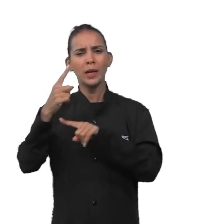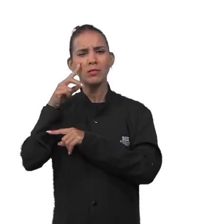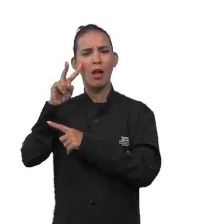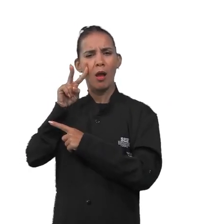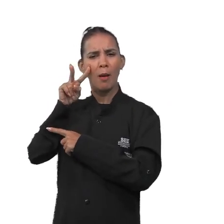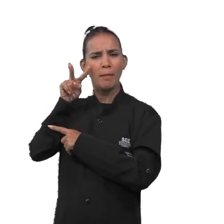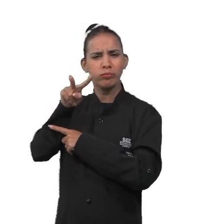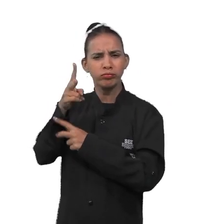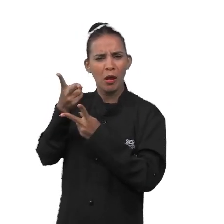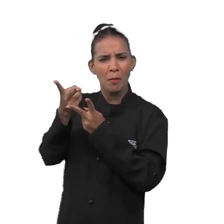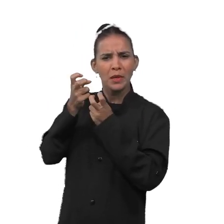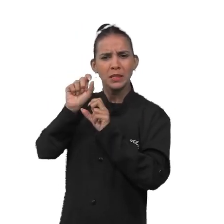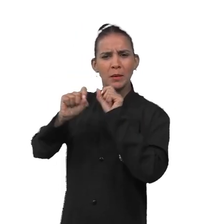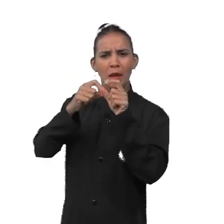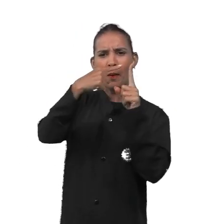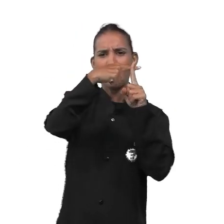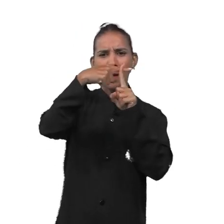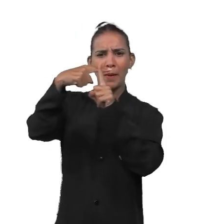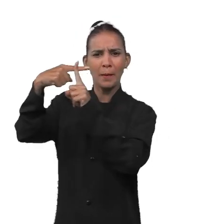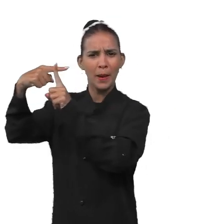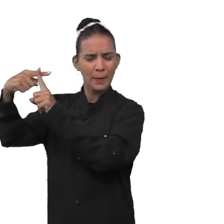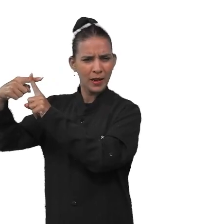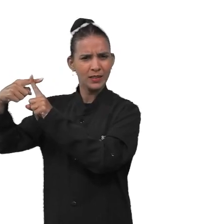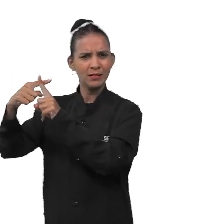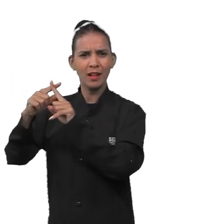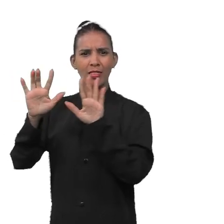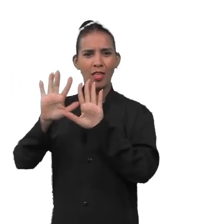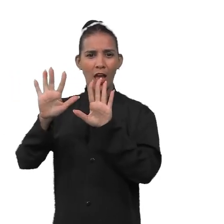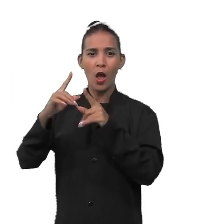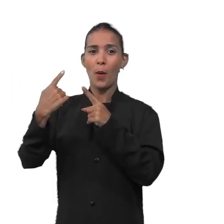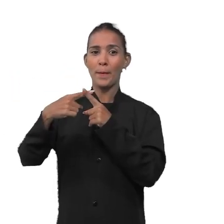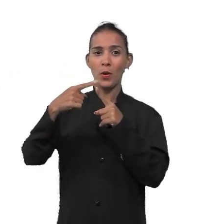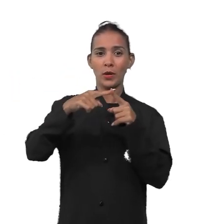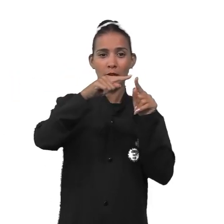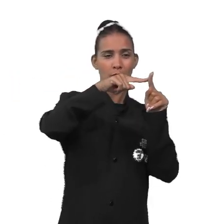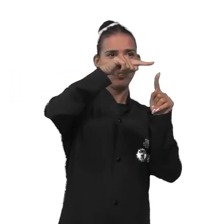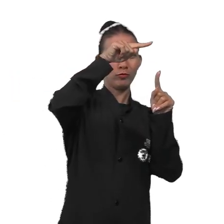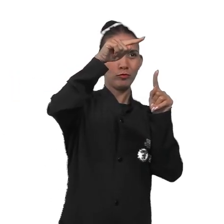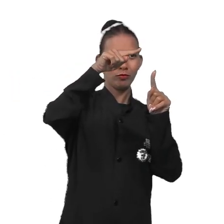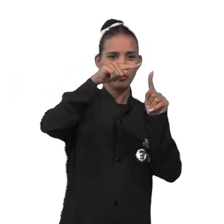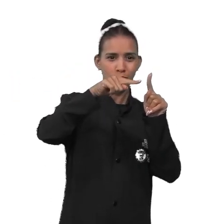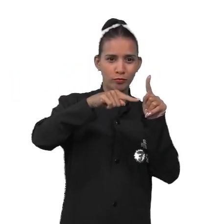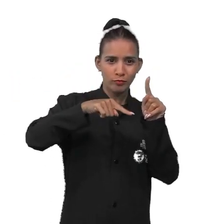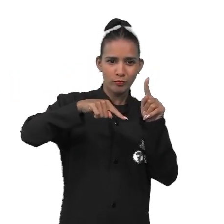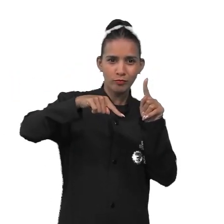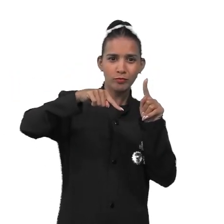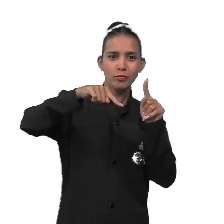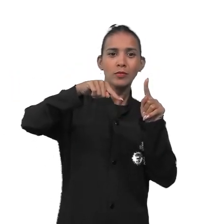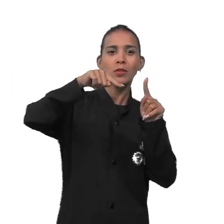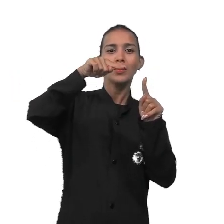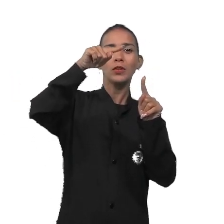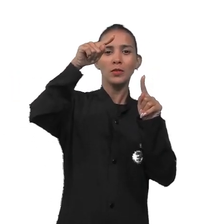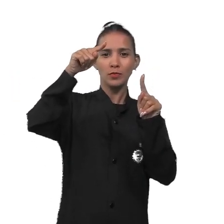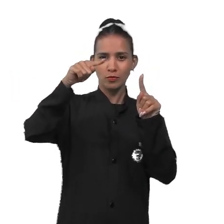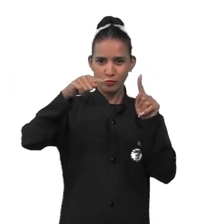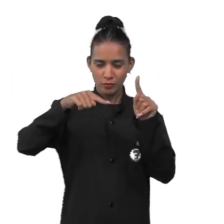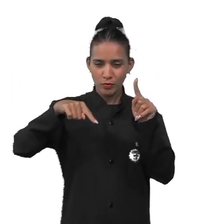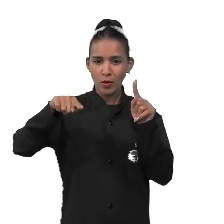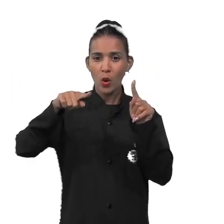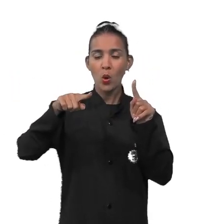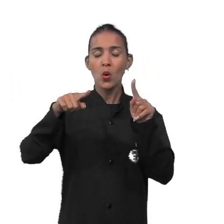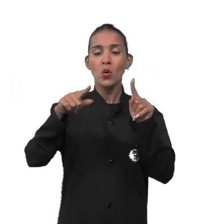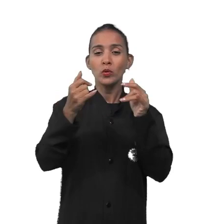mas perceba como está funcionando a ligação aqui, ó. Positivo no negativo,